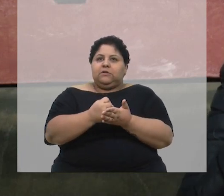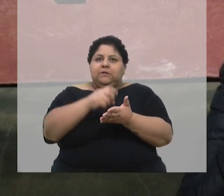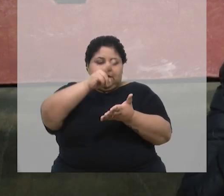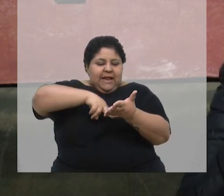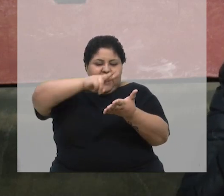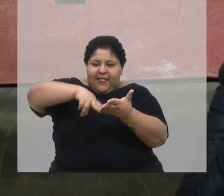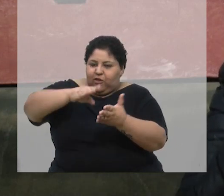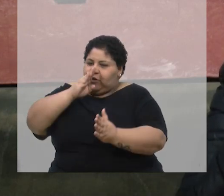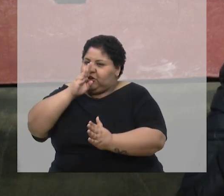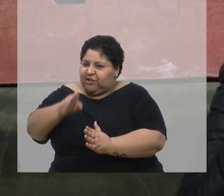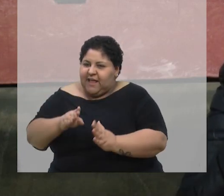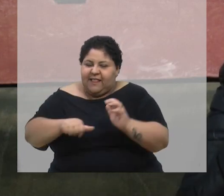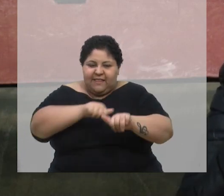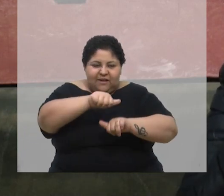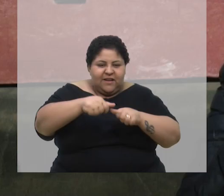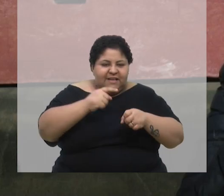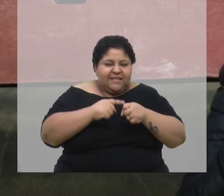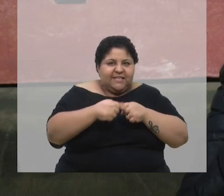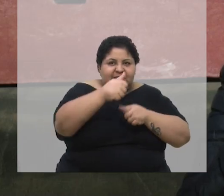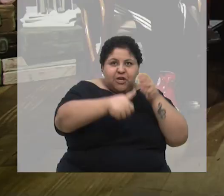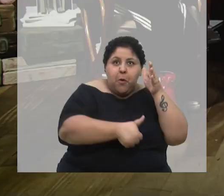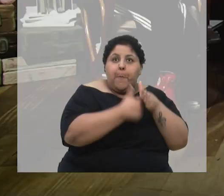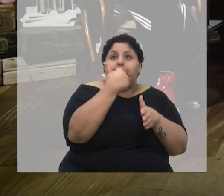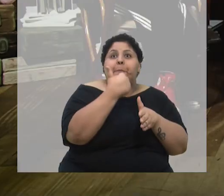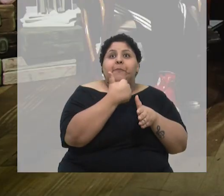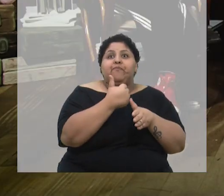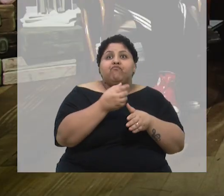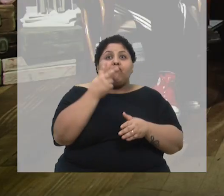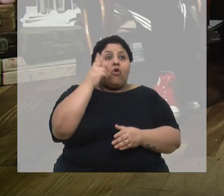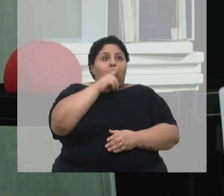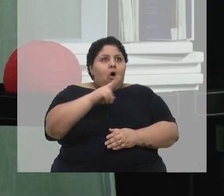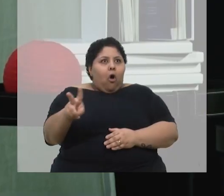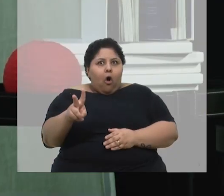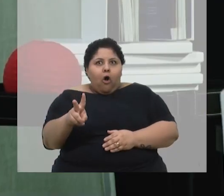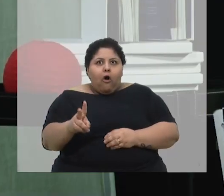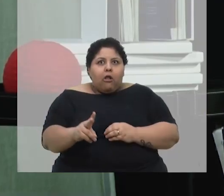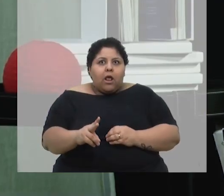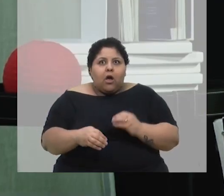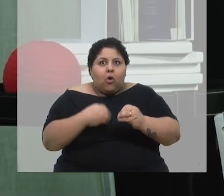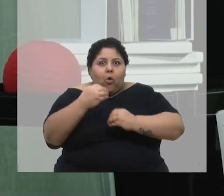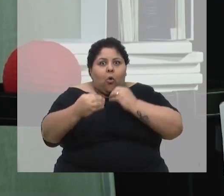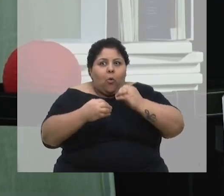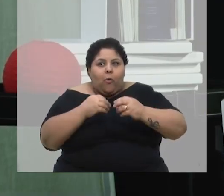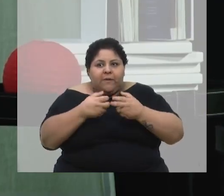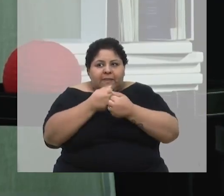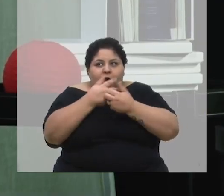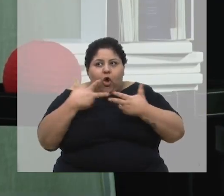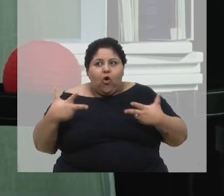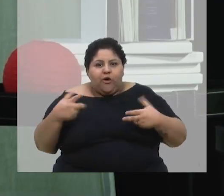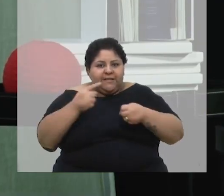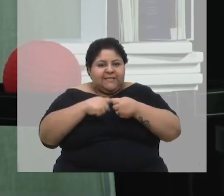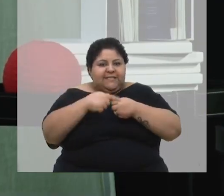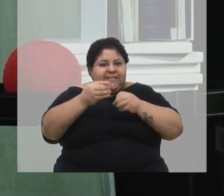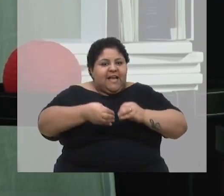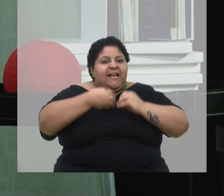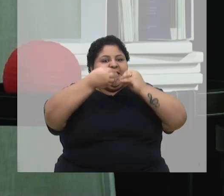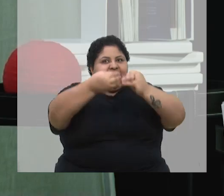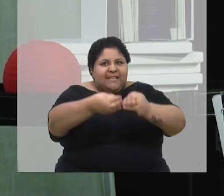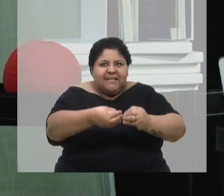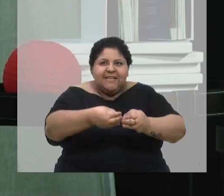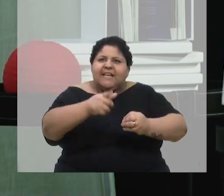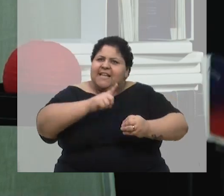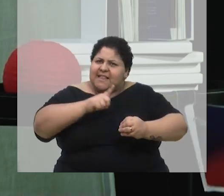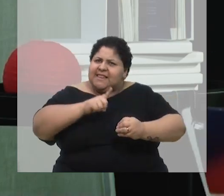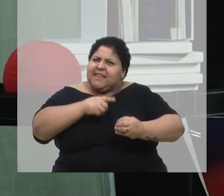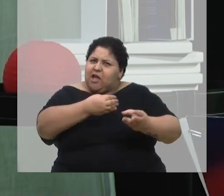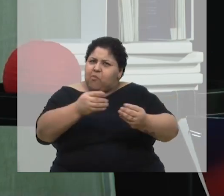maratona, e tornar, né, a nossa cidade mais leitora. Olha quanta coisa que a cidade oferece, né? Muito interessante de saber e conhecer.